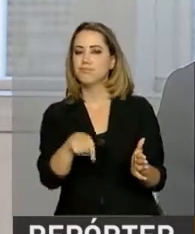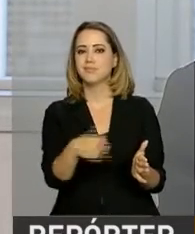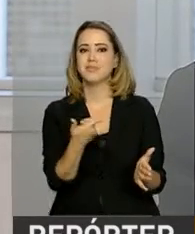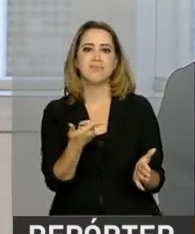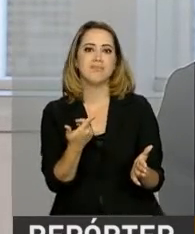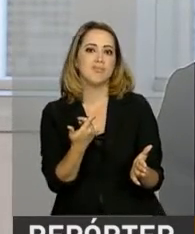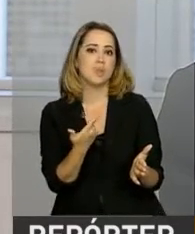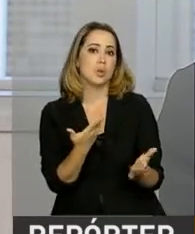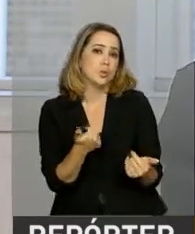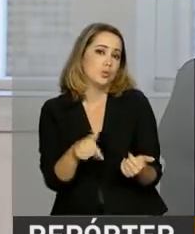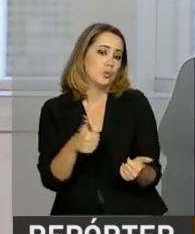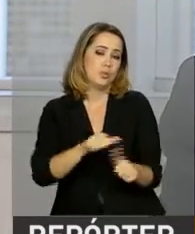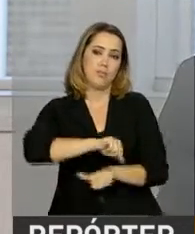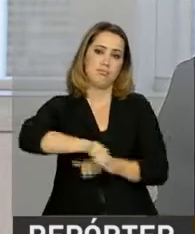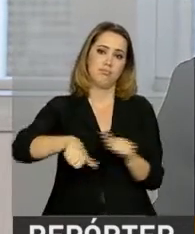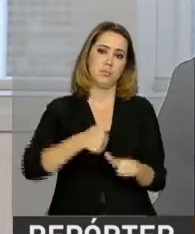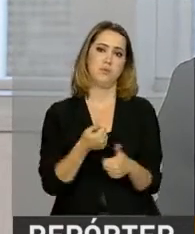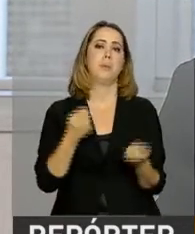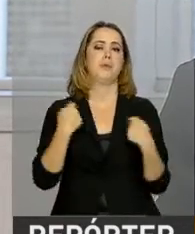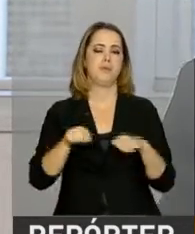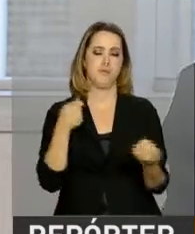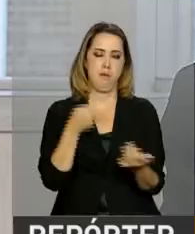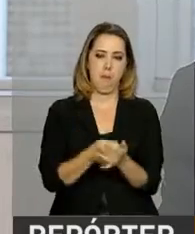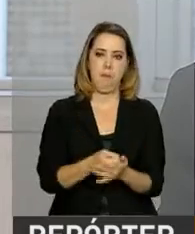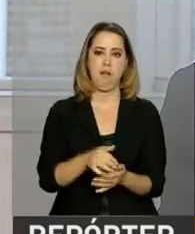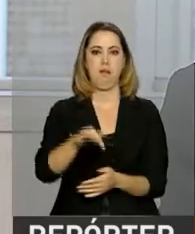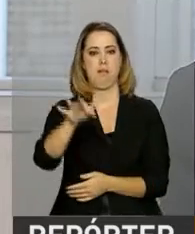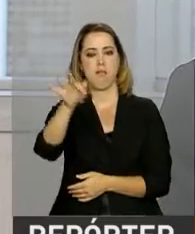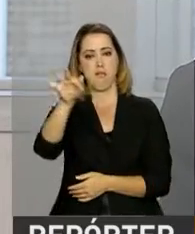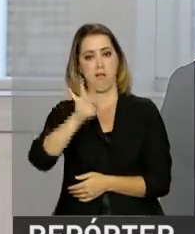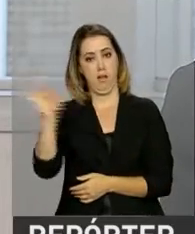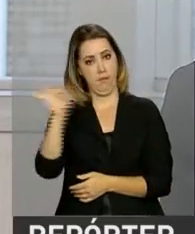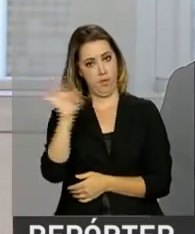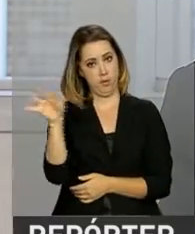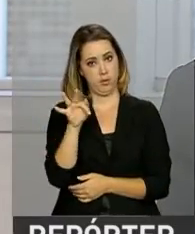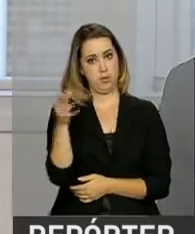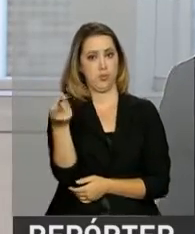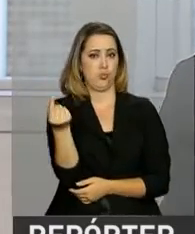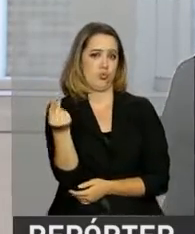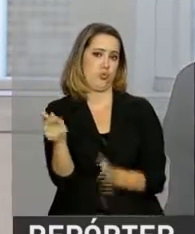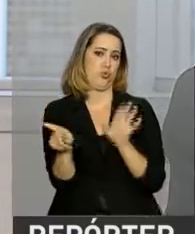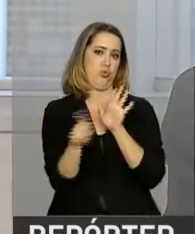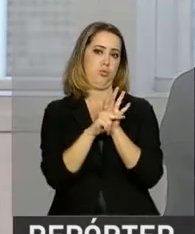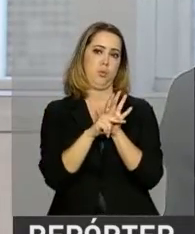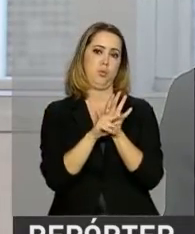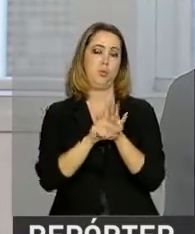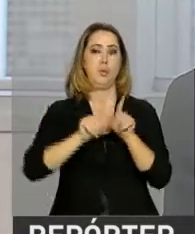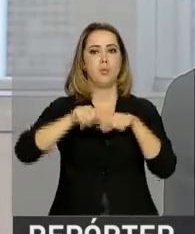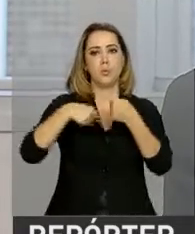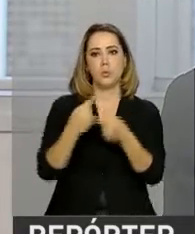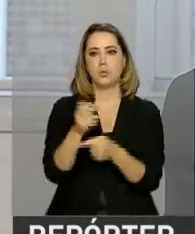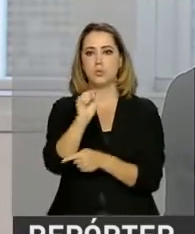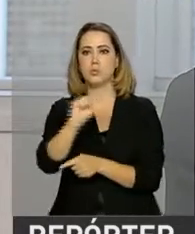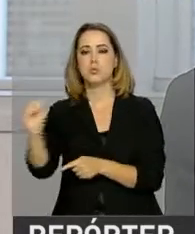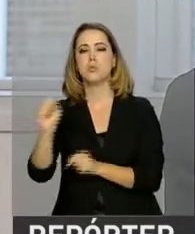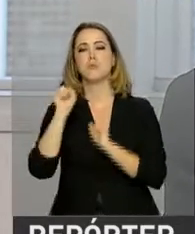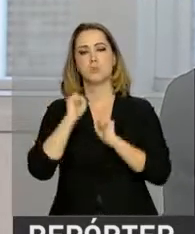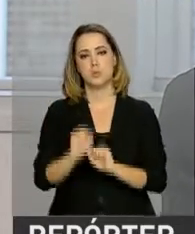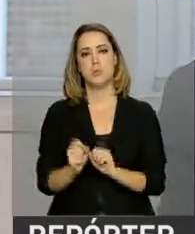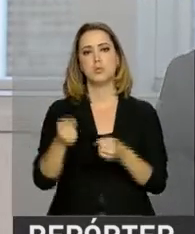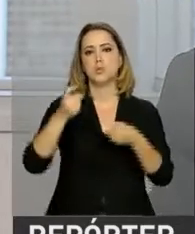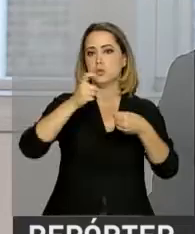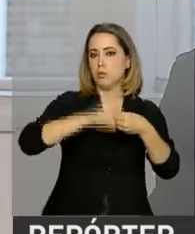qual o efeito disso? Ele vai precisar pagar a faculdade com recurso próprio neste semestre. No semestre que vem ele pode retomar o financiamento sem